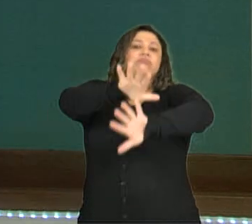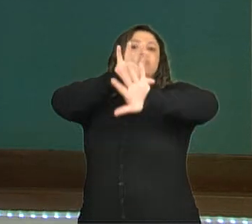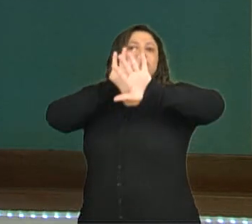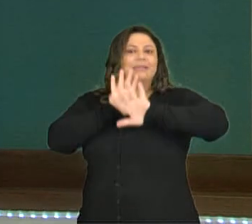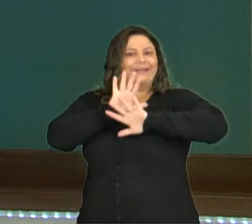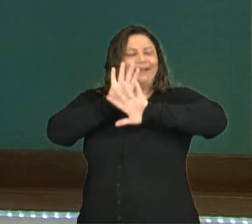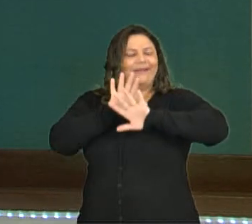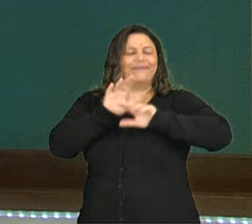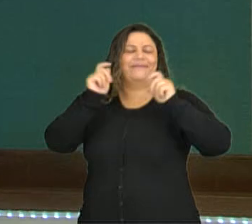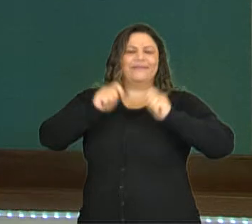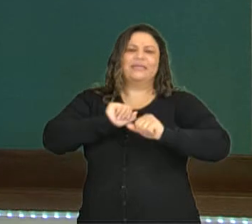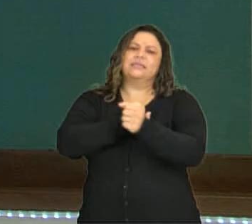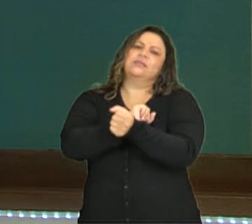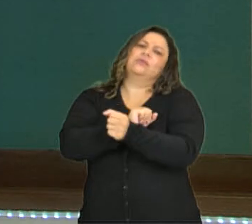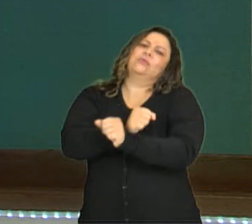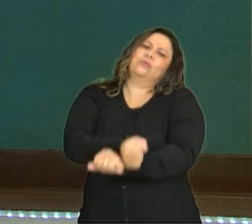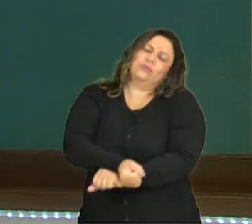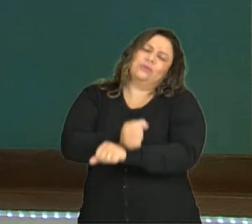escravos